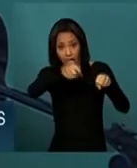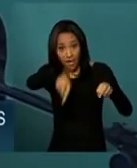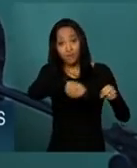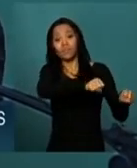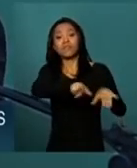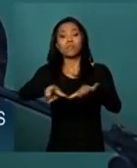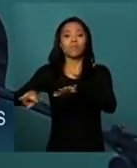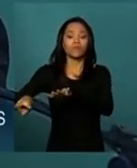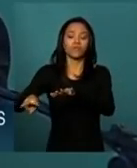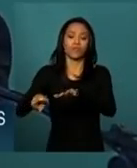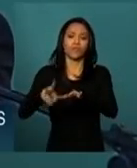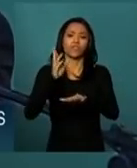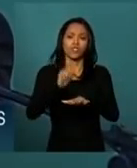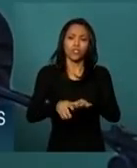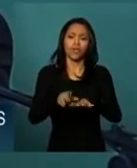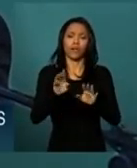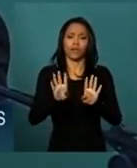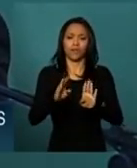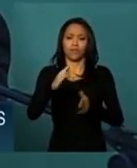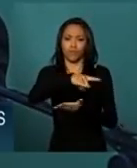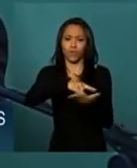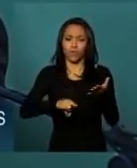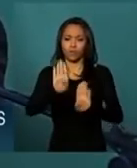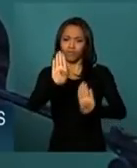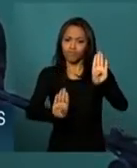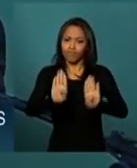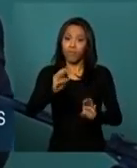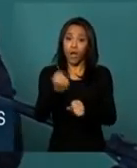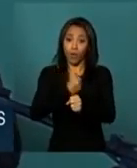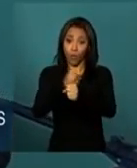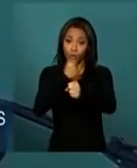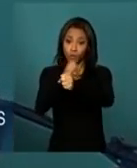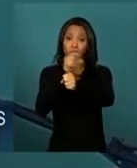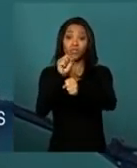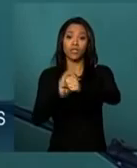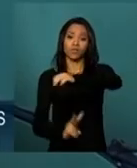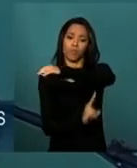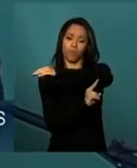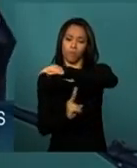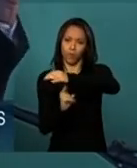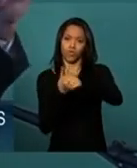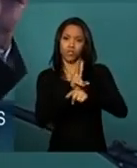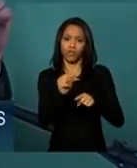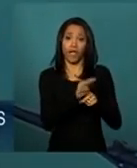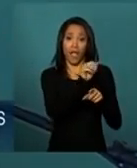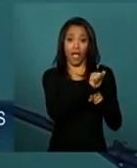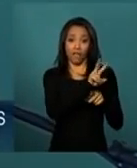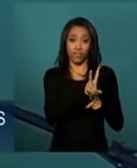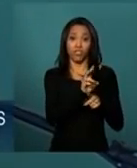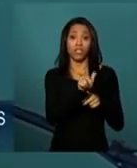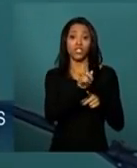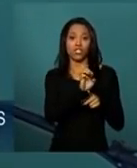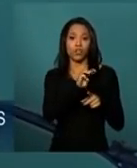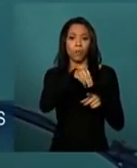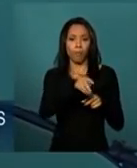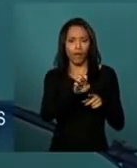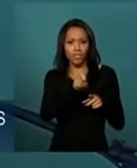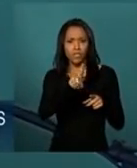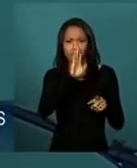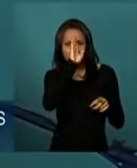nós estamos mandando para licitação a construção de uma ponte importante que vai ligar a Avenida Gil Martins à